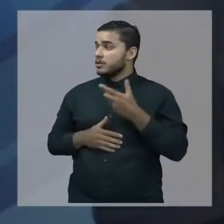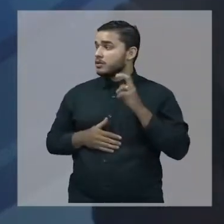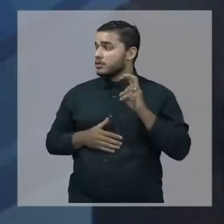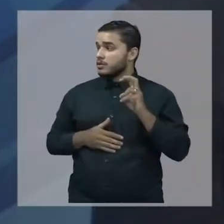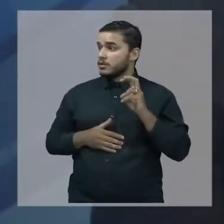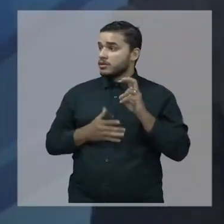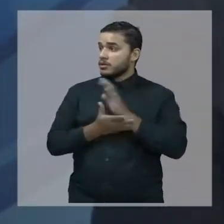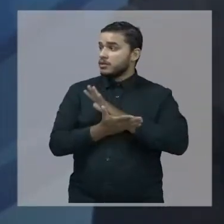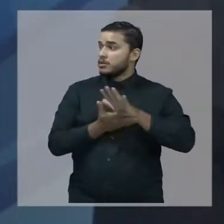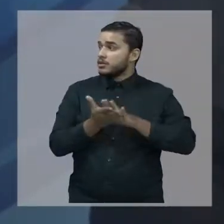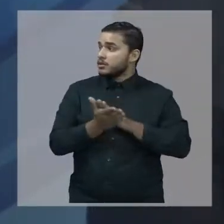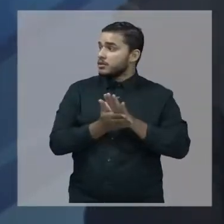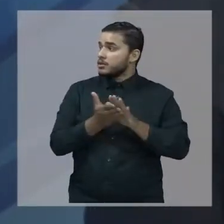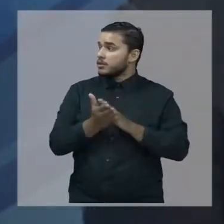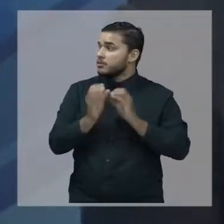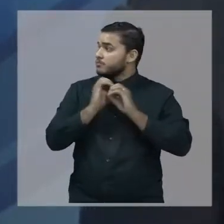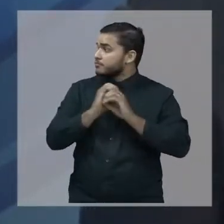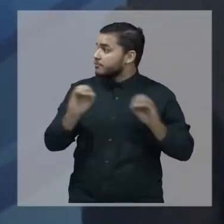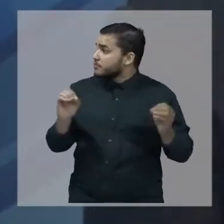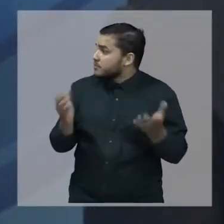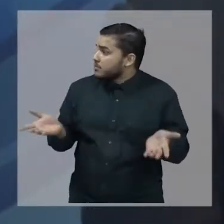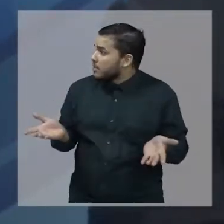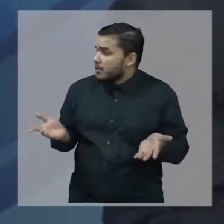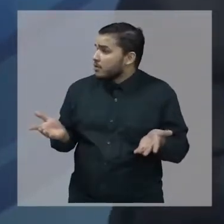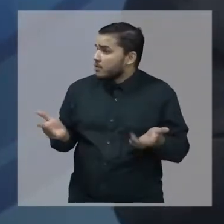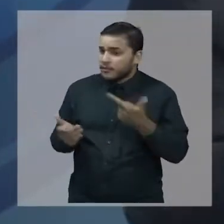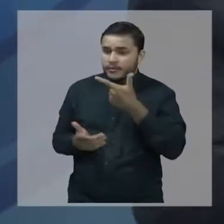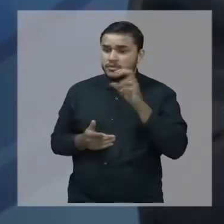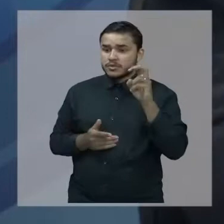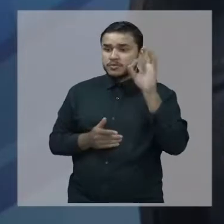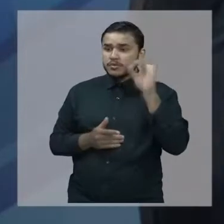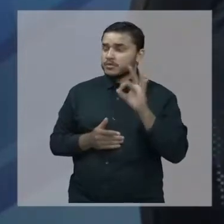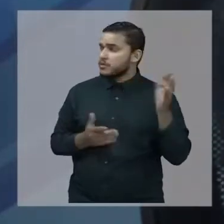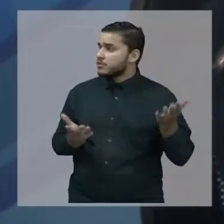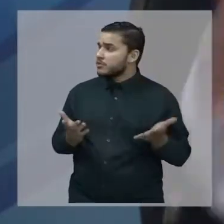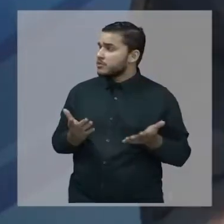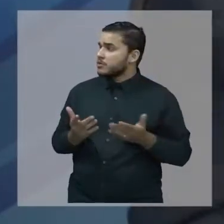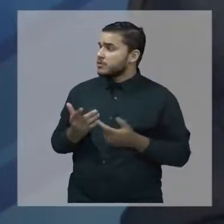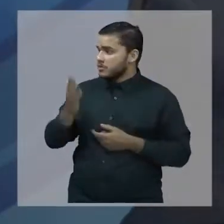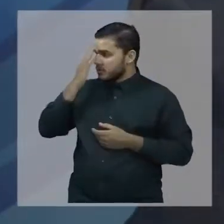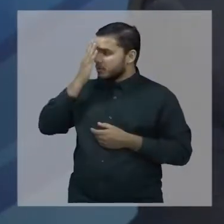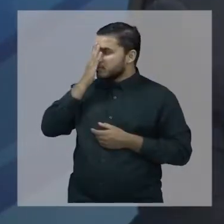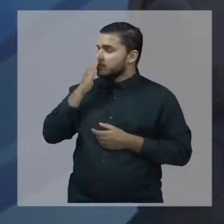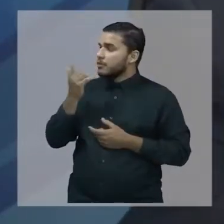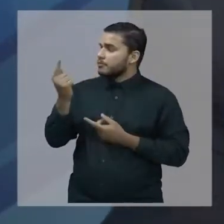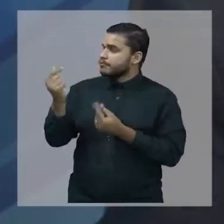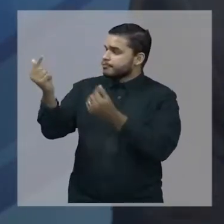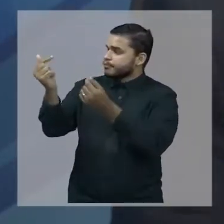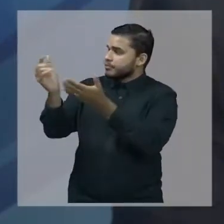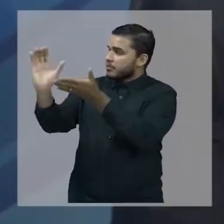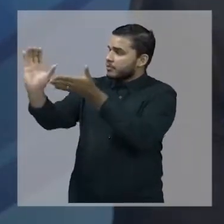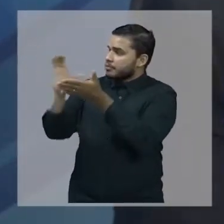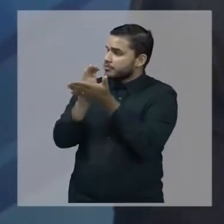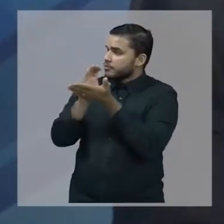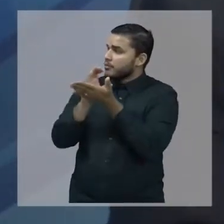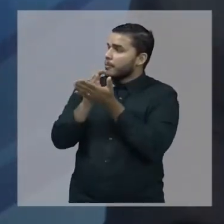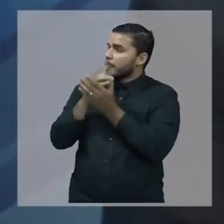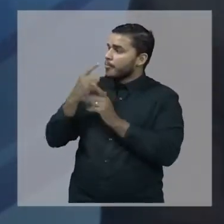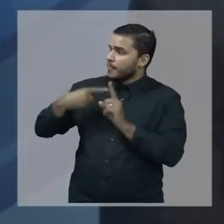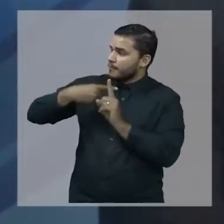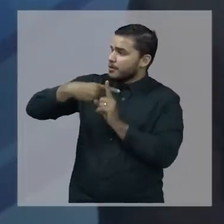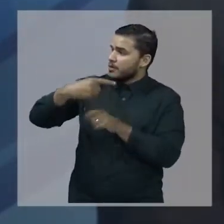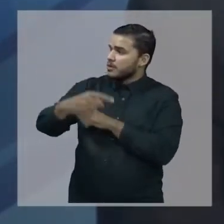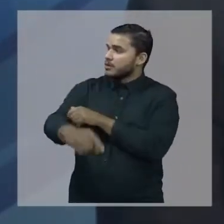coisa, 25% do nada é nada. Então traz do total mais para o município, que vai